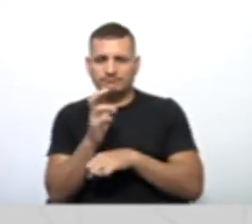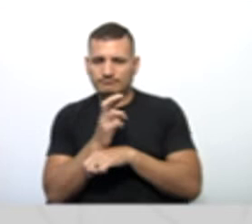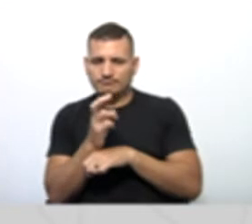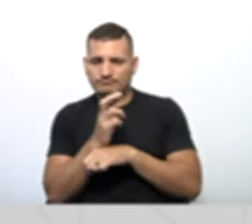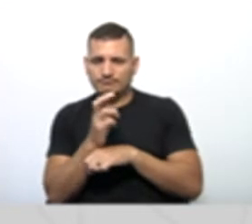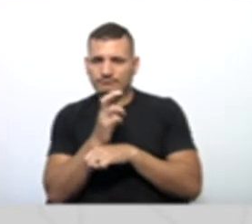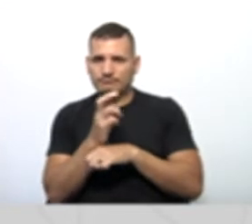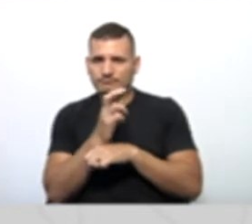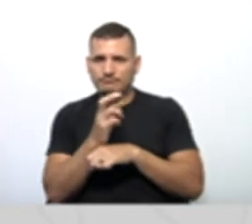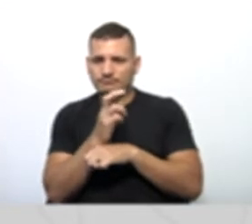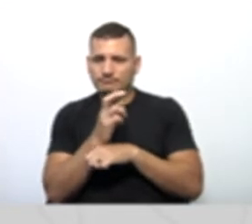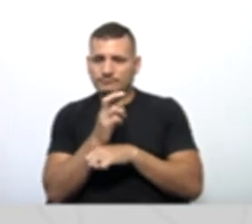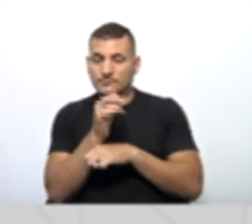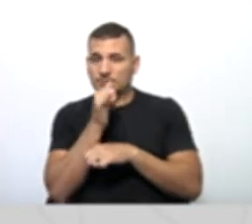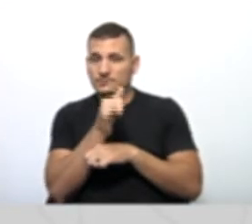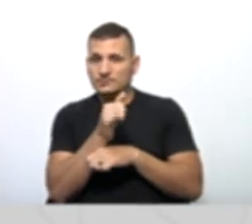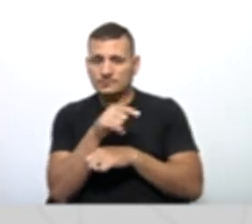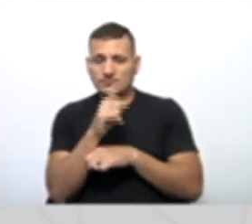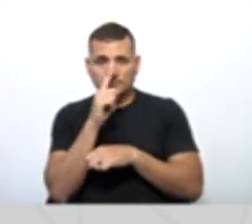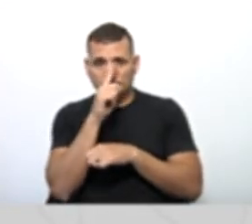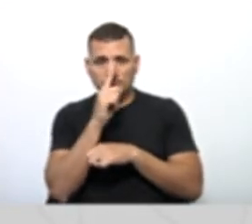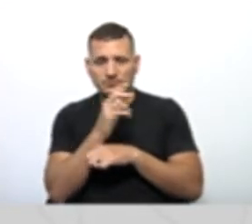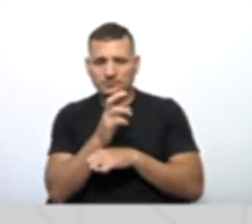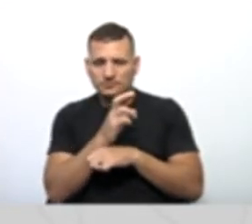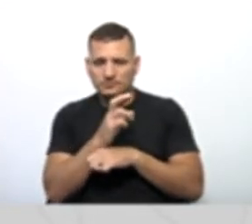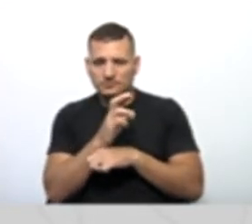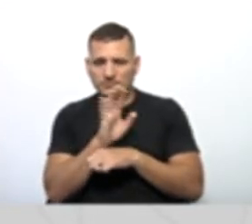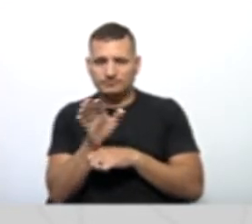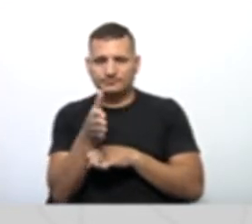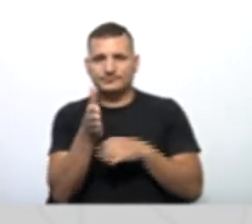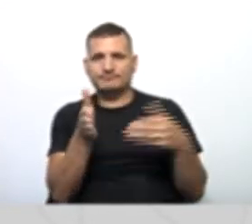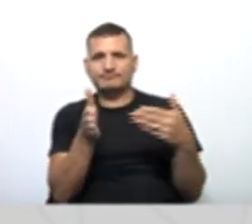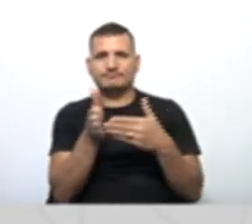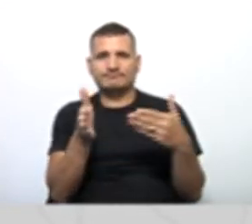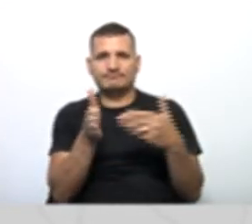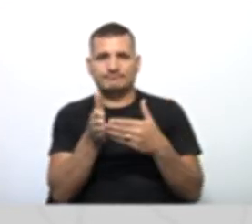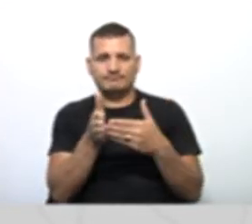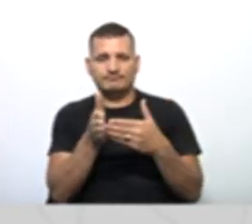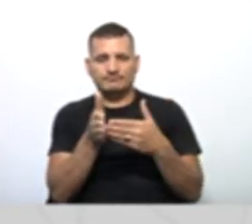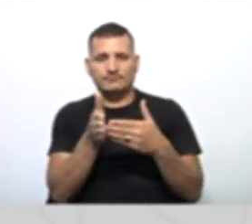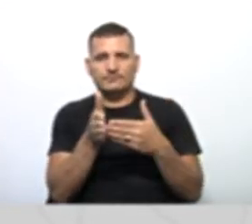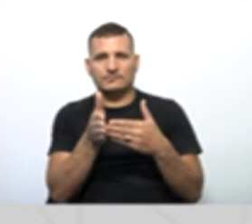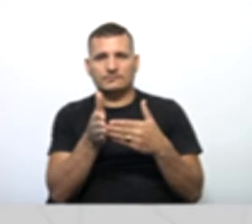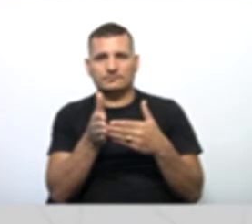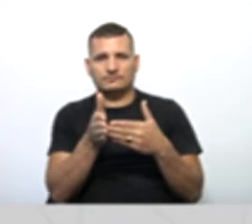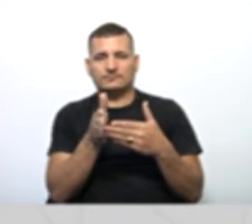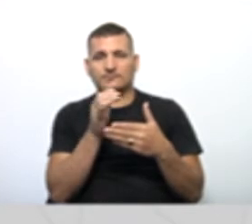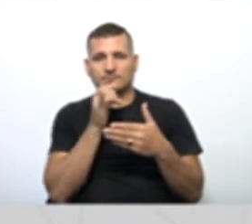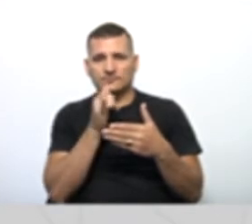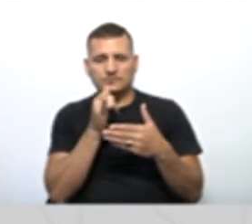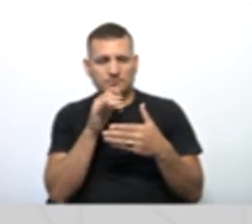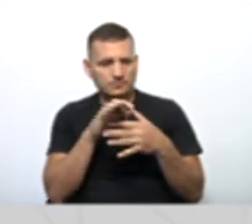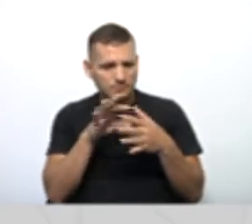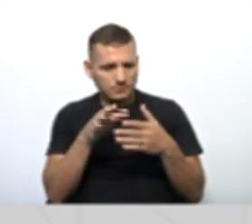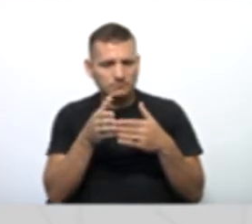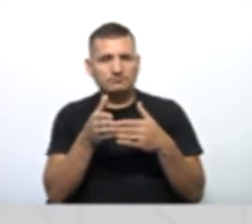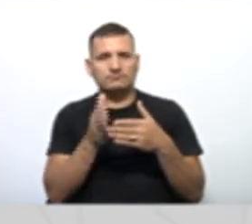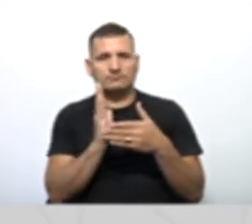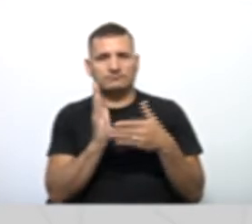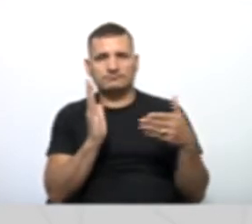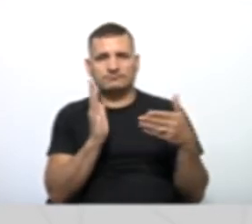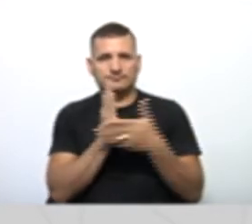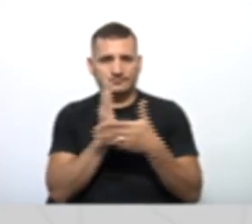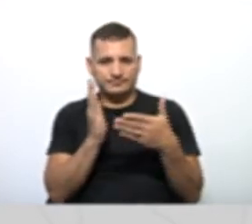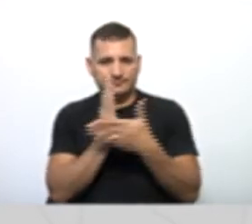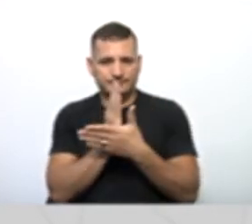permitir o tráfego dos dados obedecendo às regras estabelecidas. Então, digamos, vamos para nossa